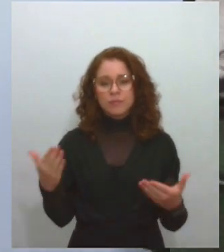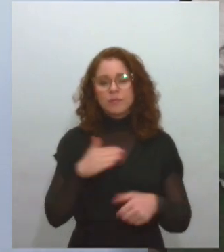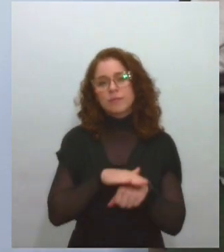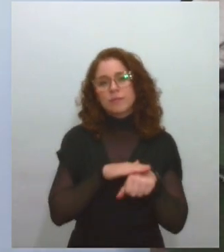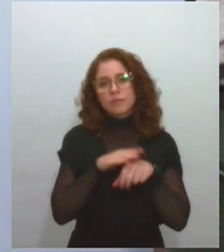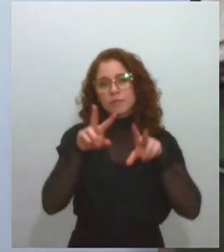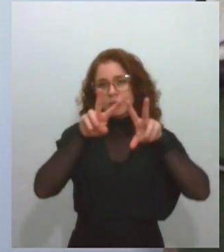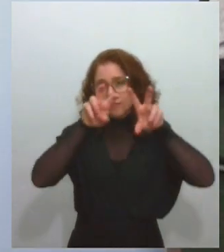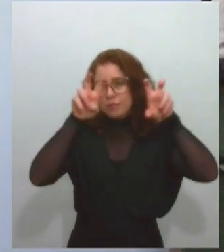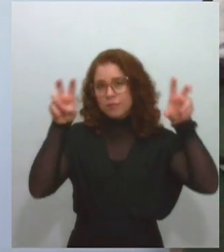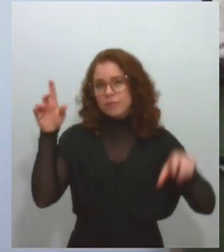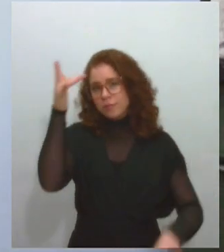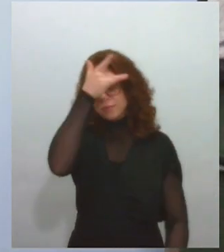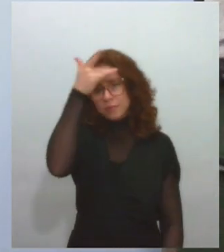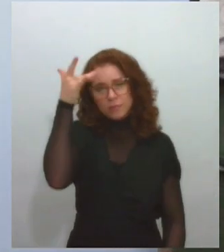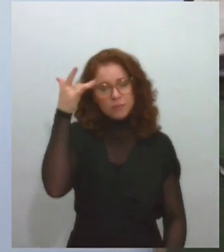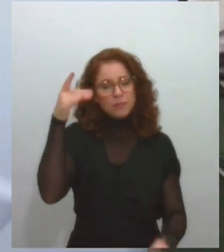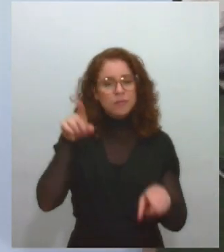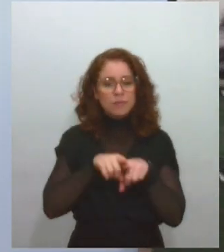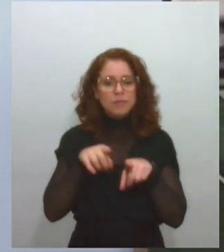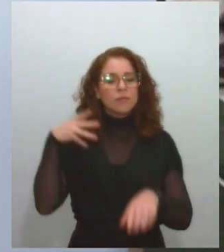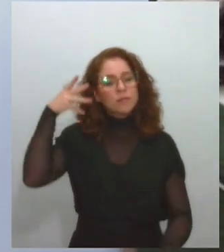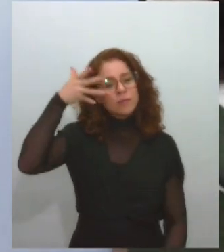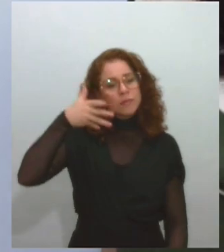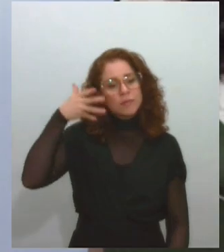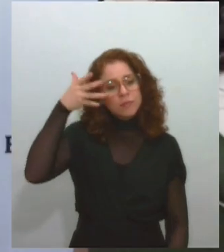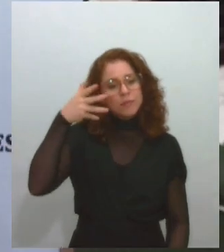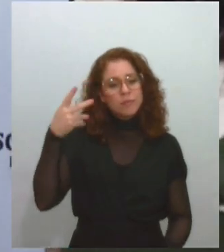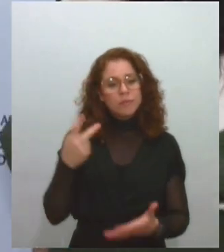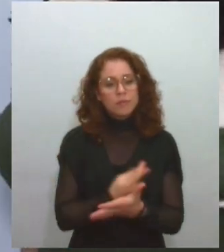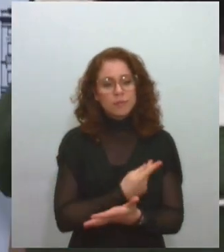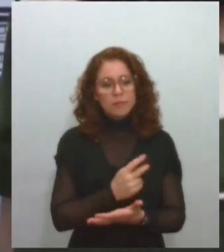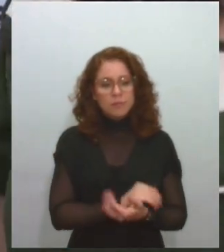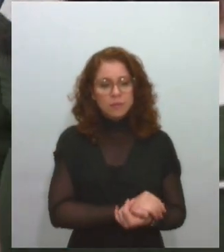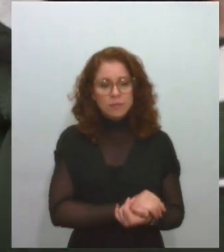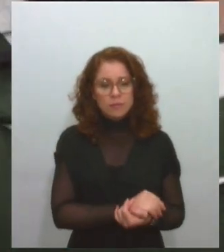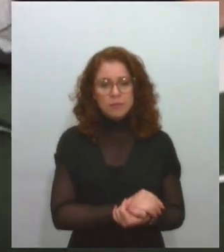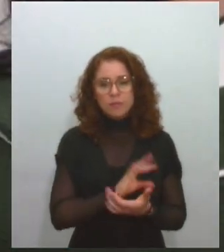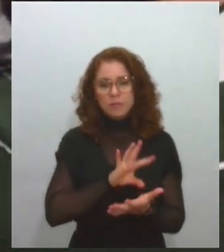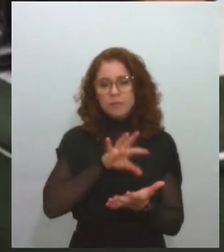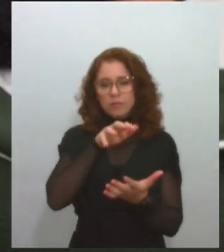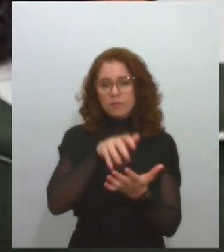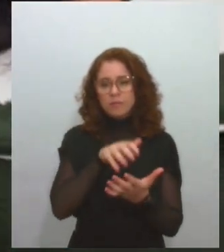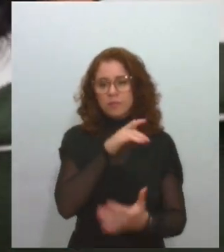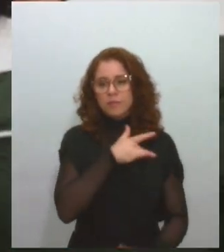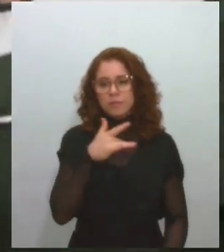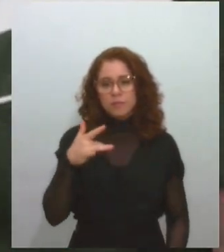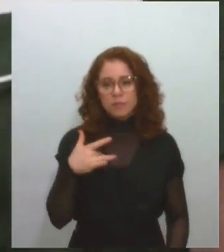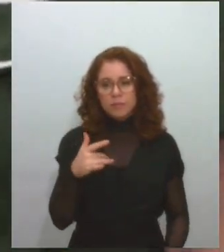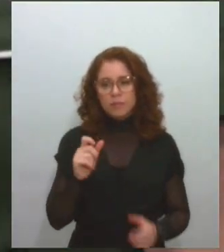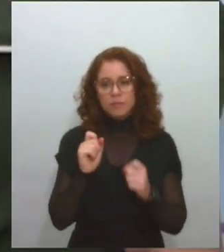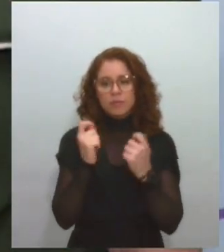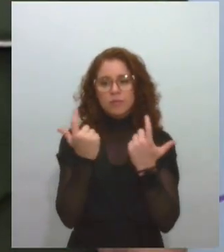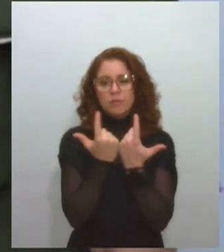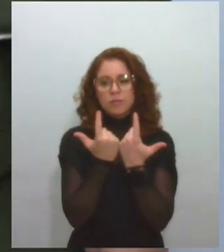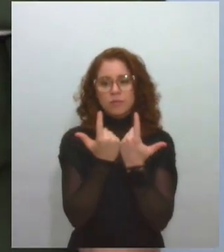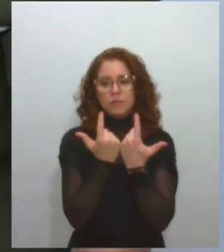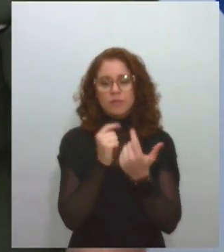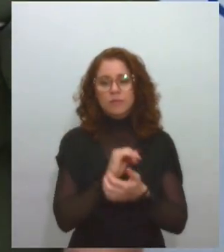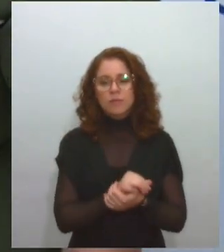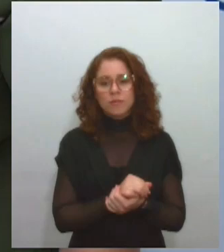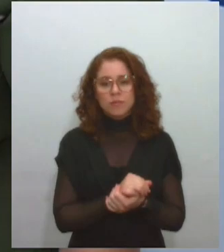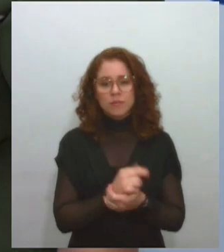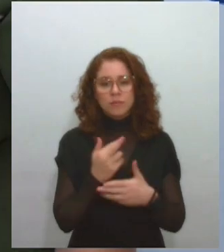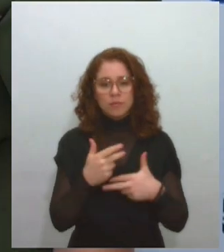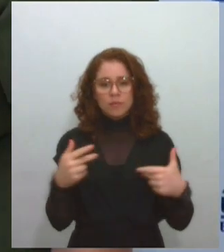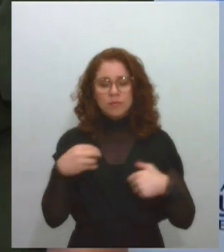sobre uma palestra aí que está sendo realizada, né? Vai ser realizada pelo Núcleo de Saúde da Assembleia Legislativa de Sergipe. Para mais informações, eu